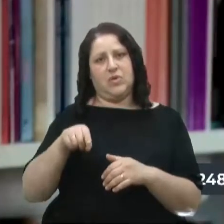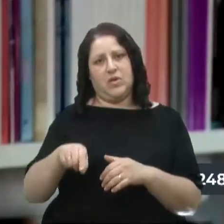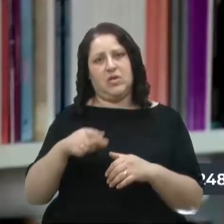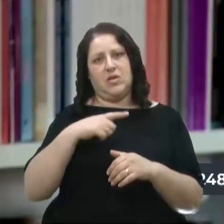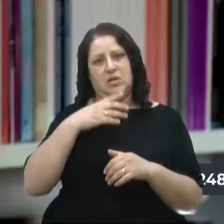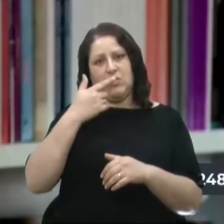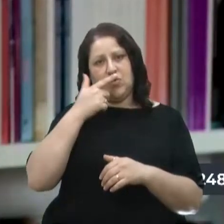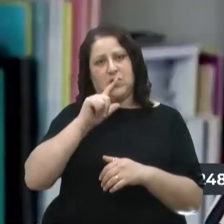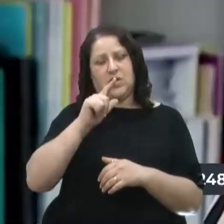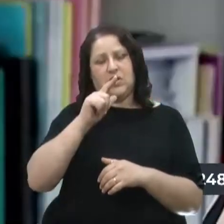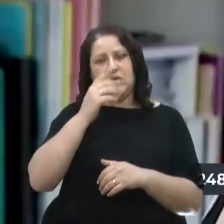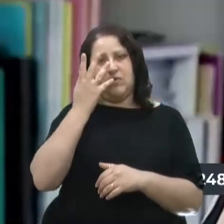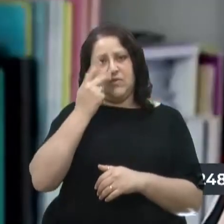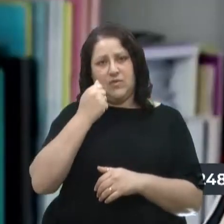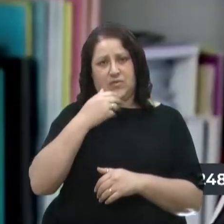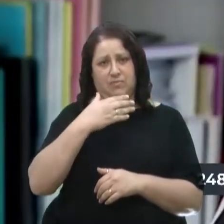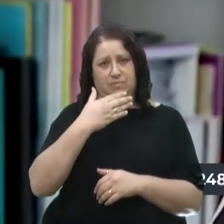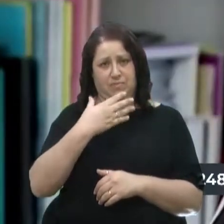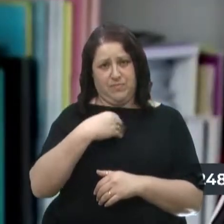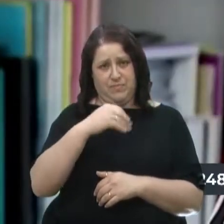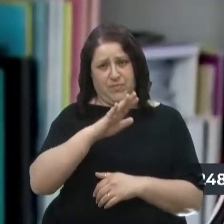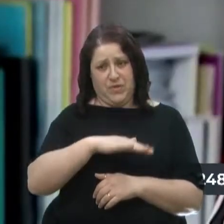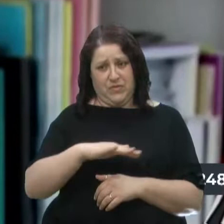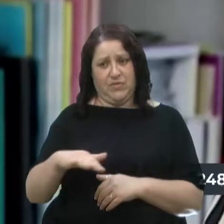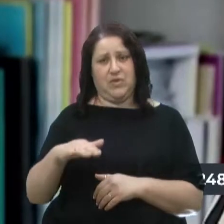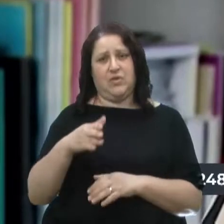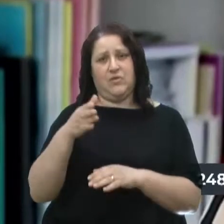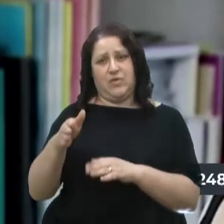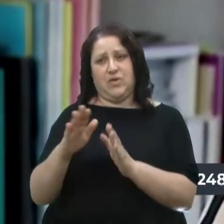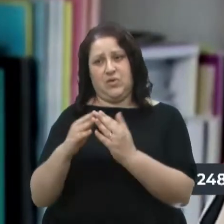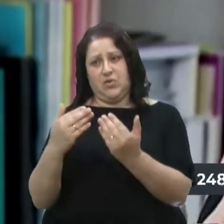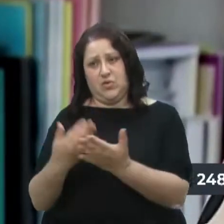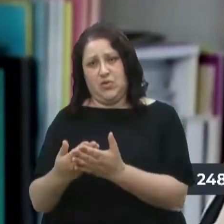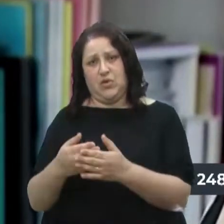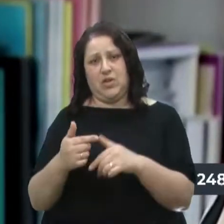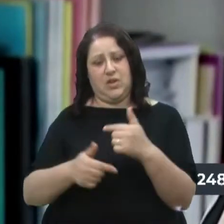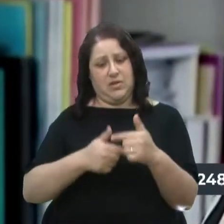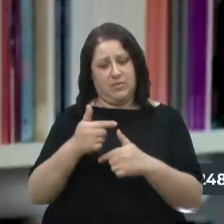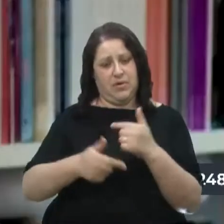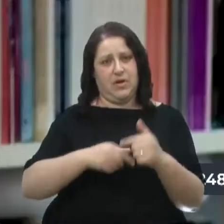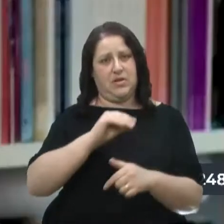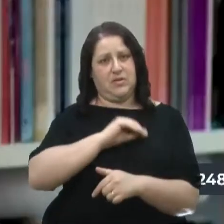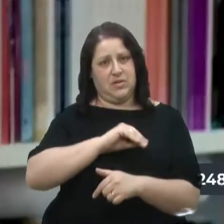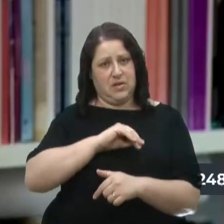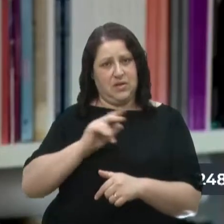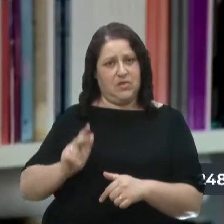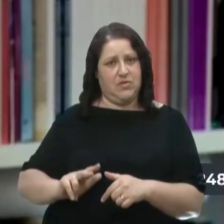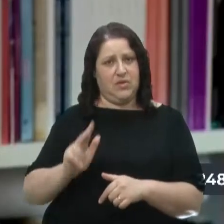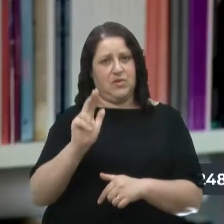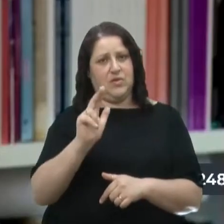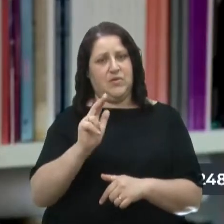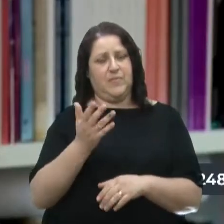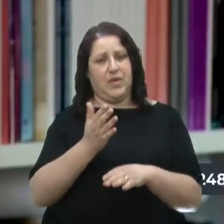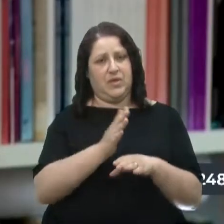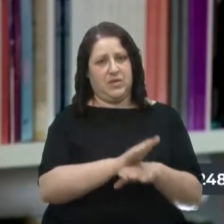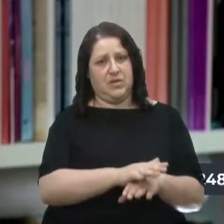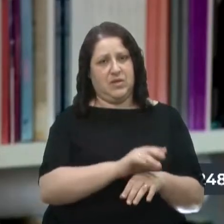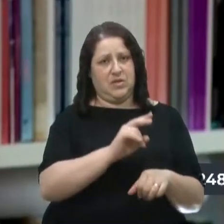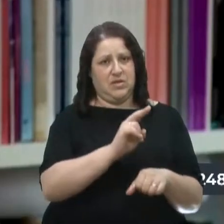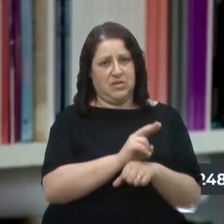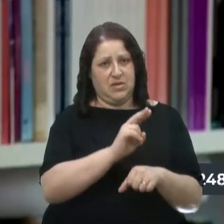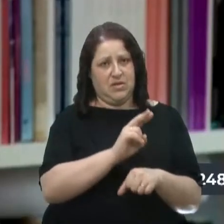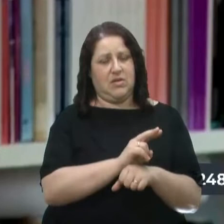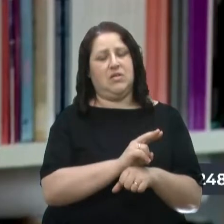para que ela possa trabalhar, que esse trabalho dela seja valorizado, de que ela possa ter uma assistência adequada no seu território, que ela possa ter